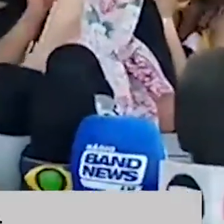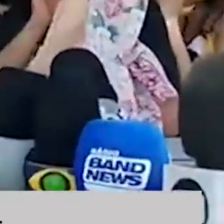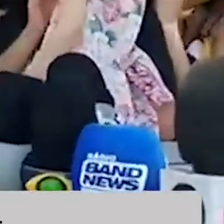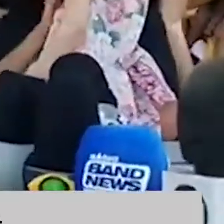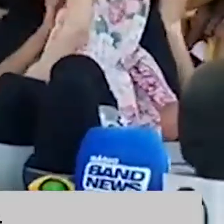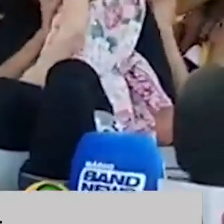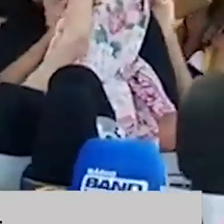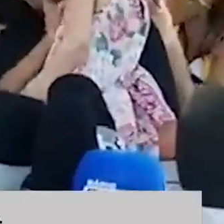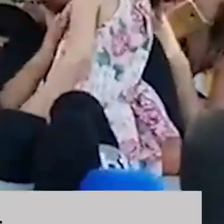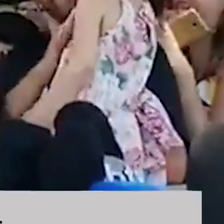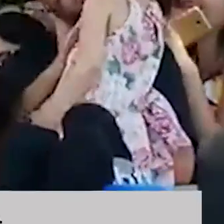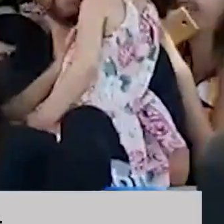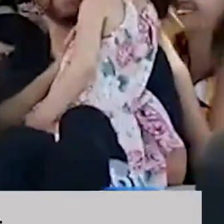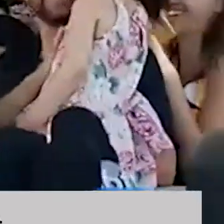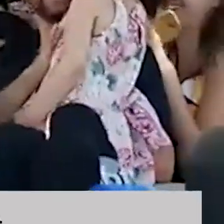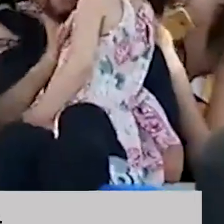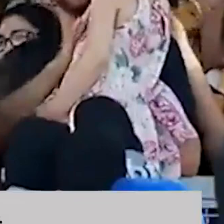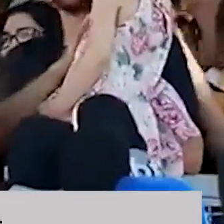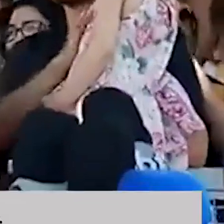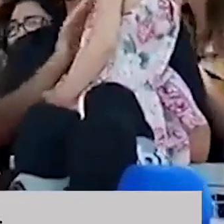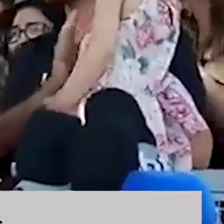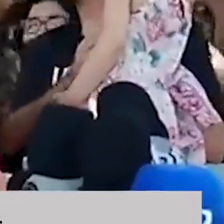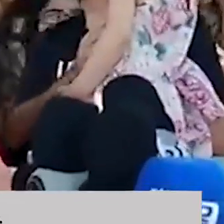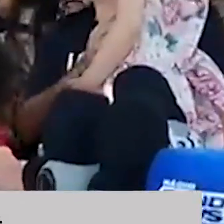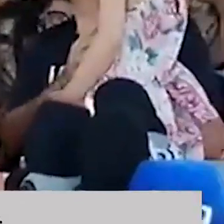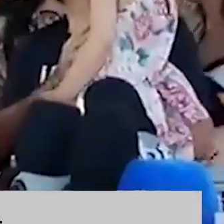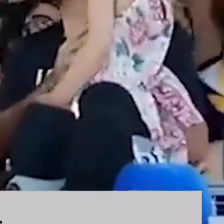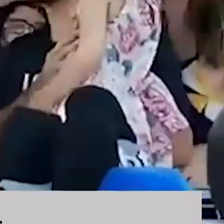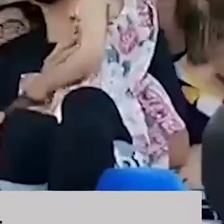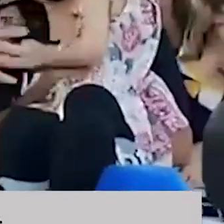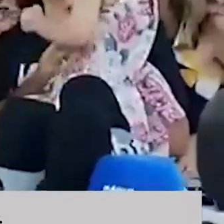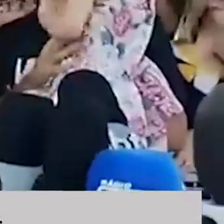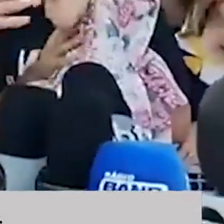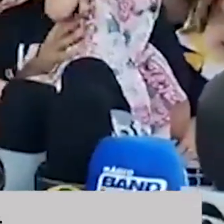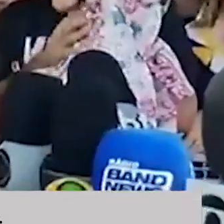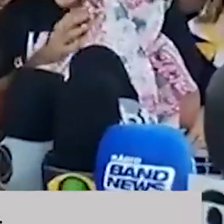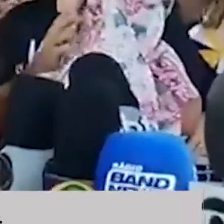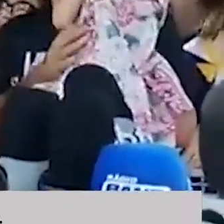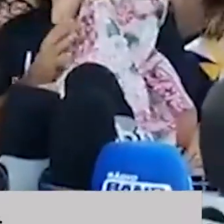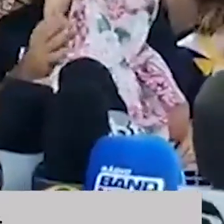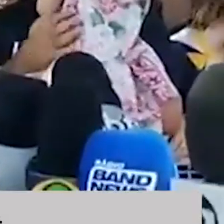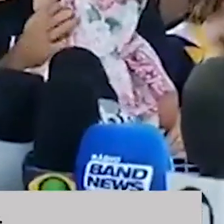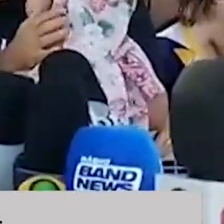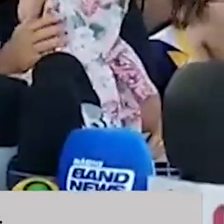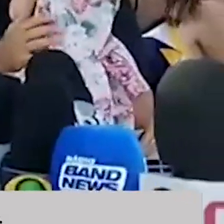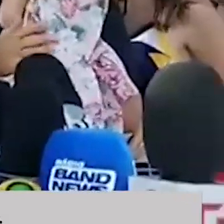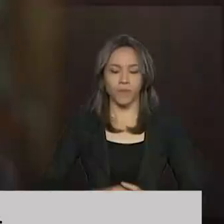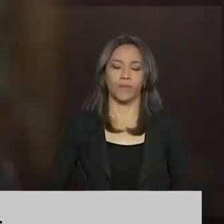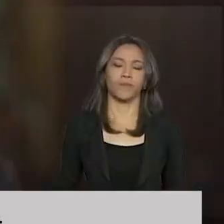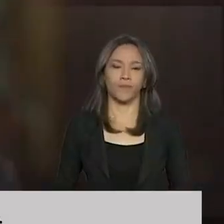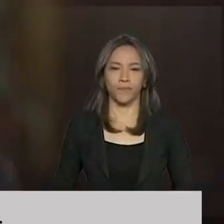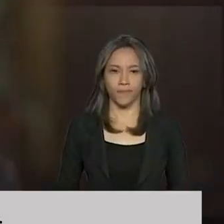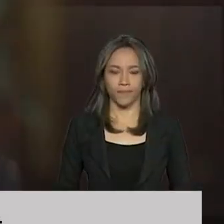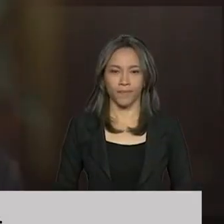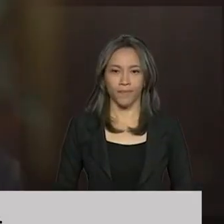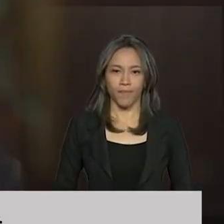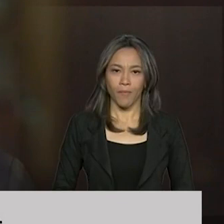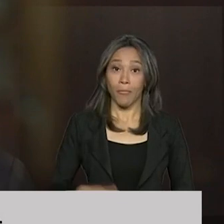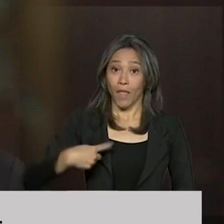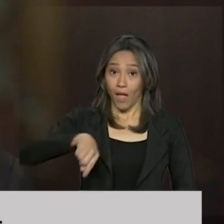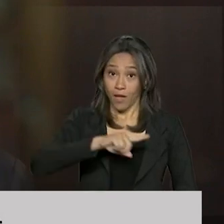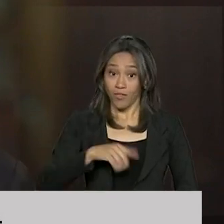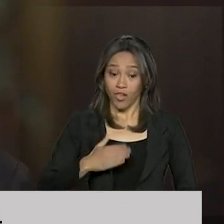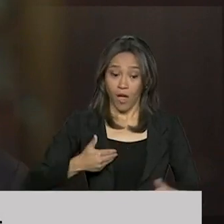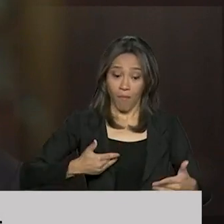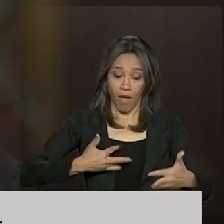desde o último dia 27 e, inicialmente, pretendia retornar à capital federal só em 5 de janeiro, mas decidiu antecipar